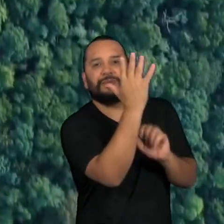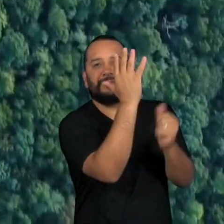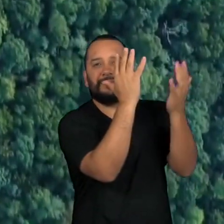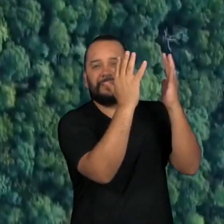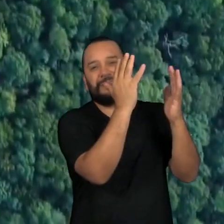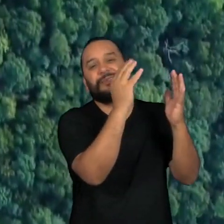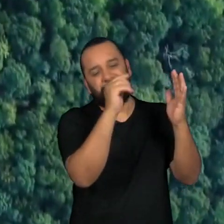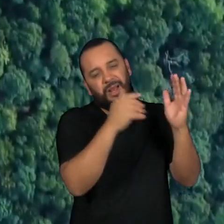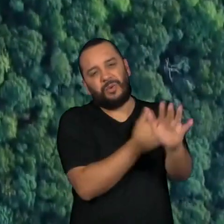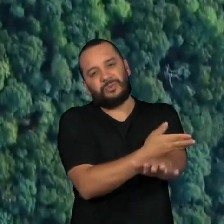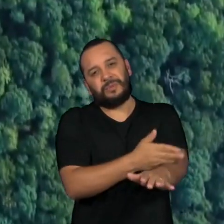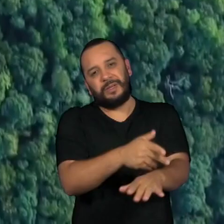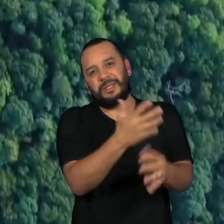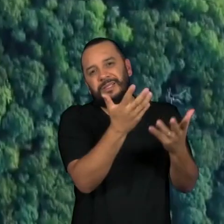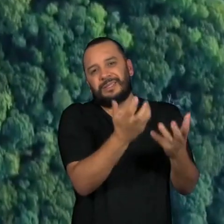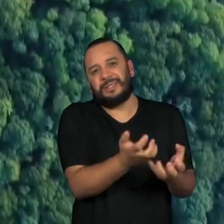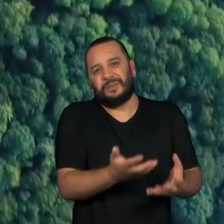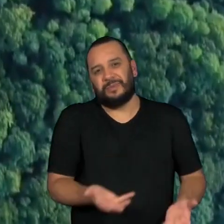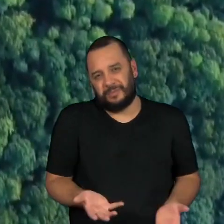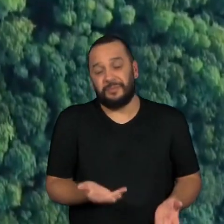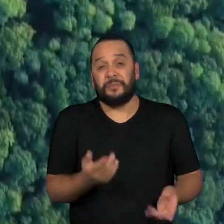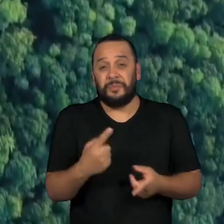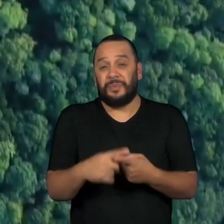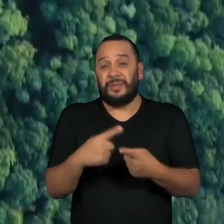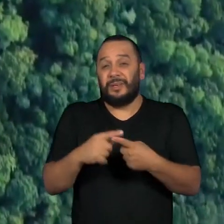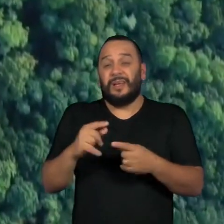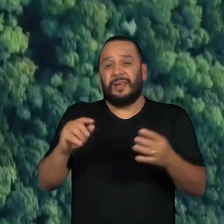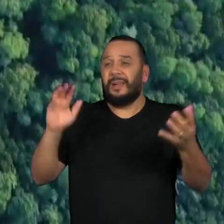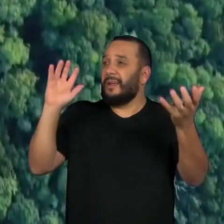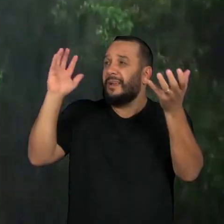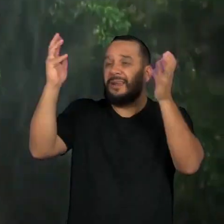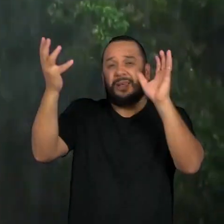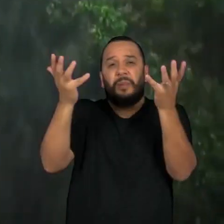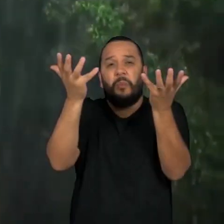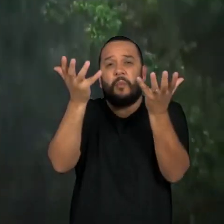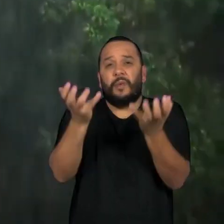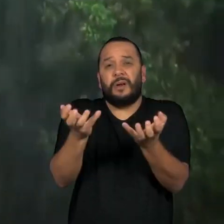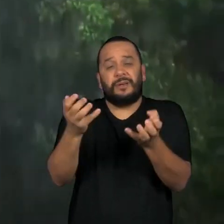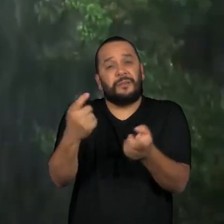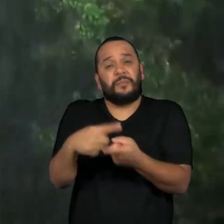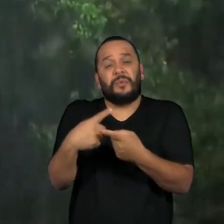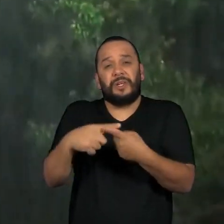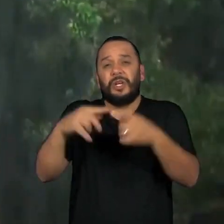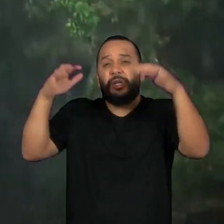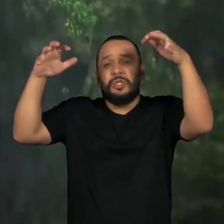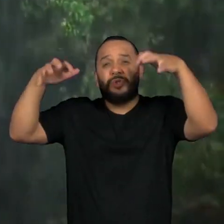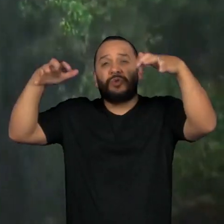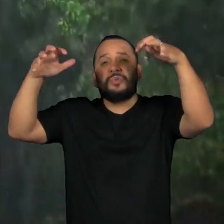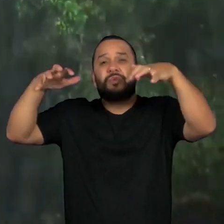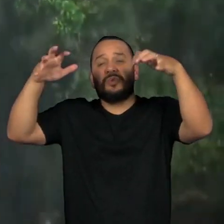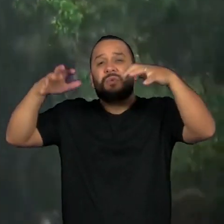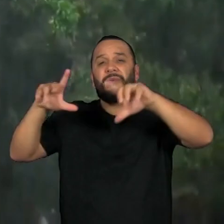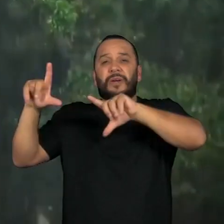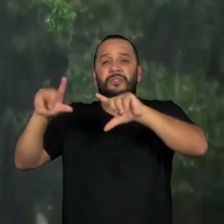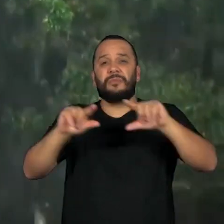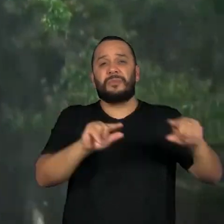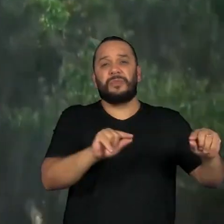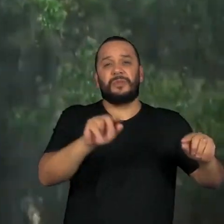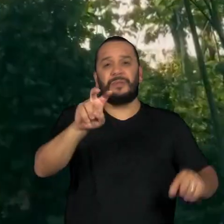Segundo o estudo, o clima mais seco, com queda de 50% em chuvas regulares, pode reduzir em